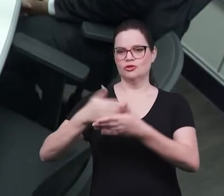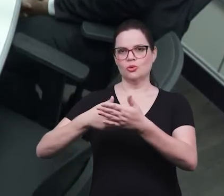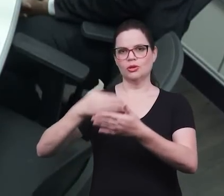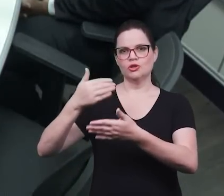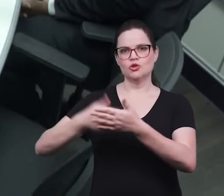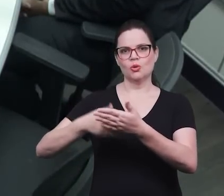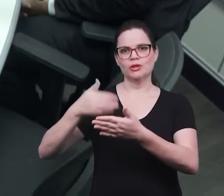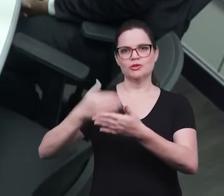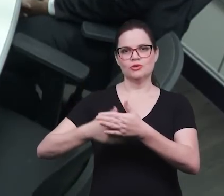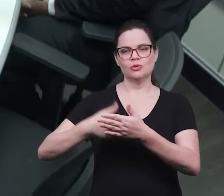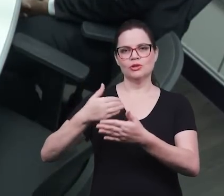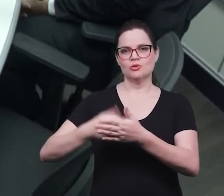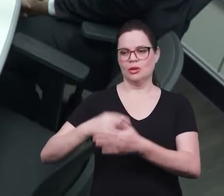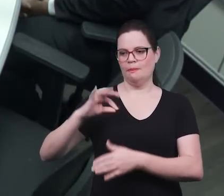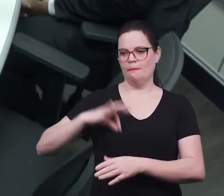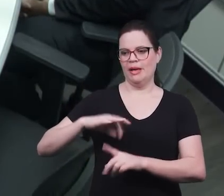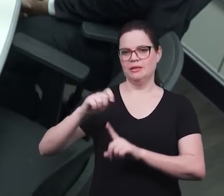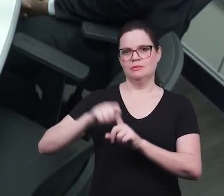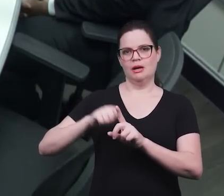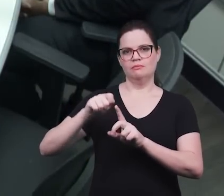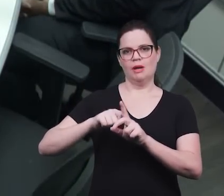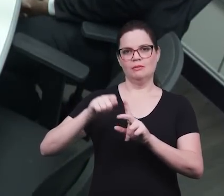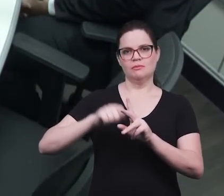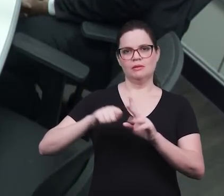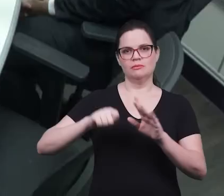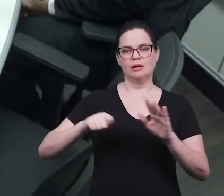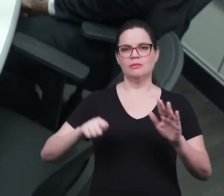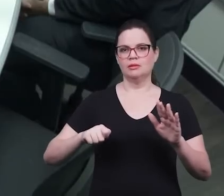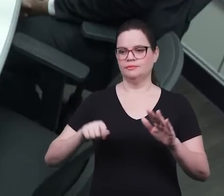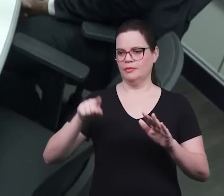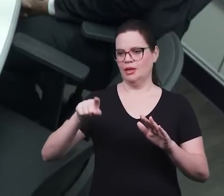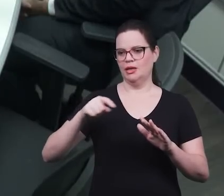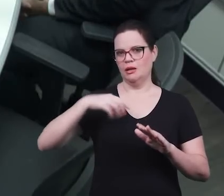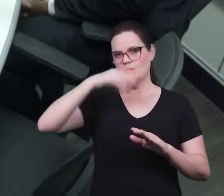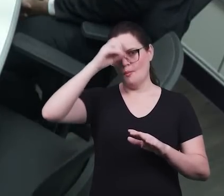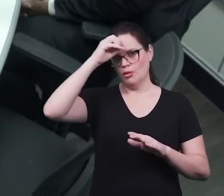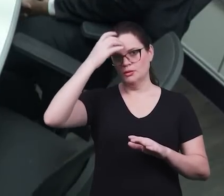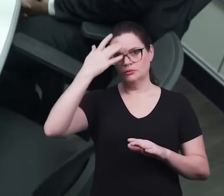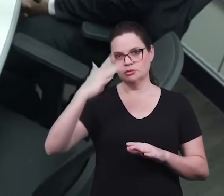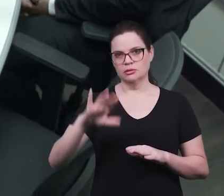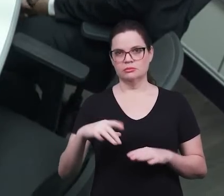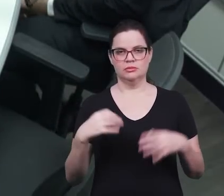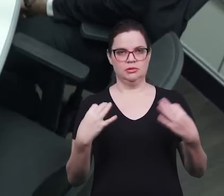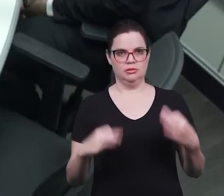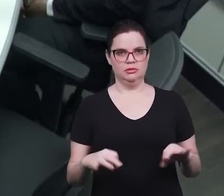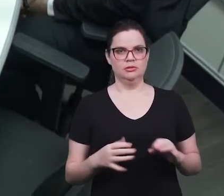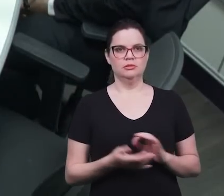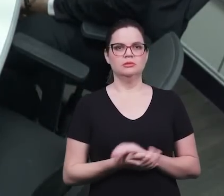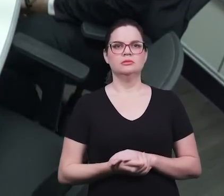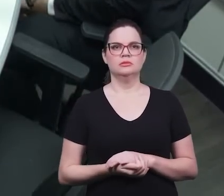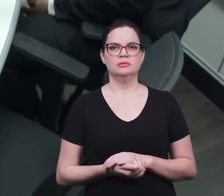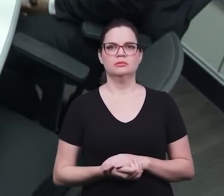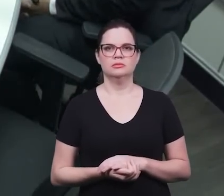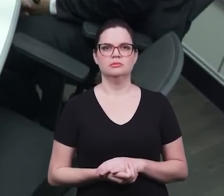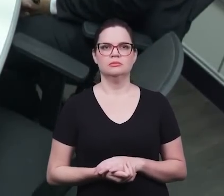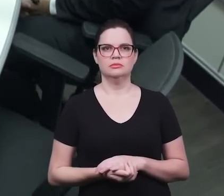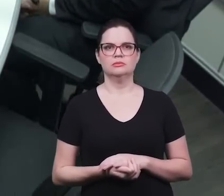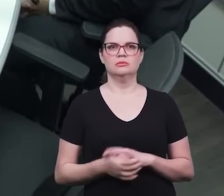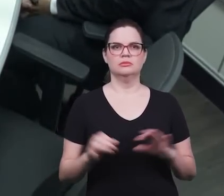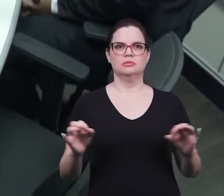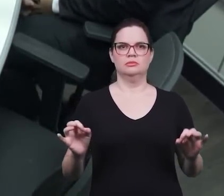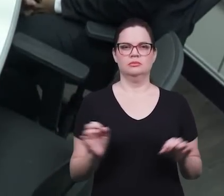do pagamento mensal que essa pessoa recebe valores sem que ela tivesse autorizado. Foi isso? Exatamente isso. Pronto.